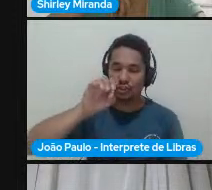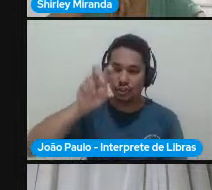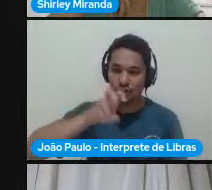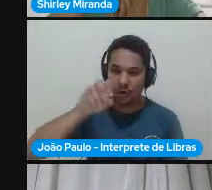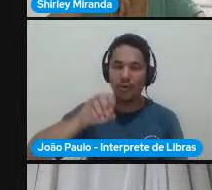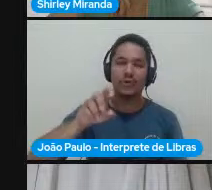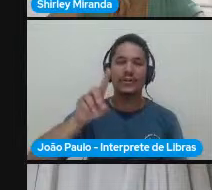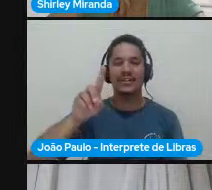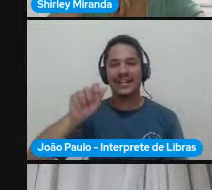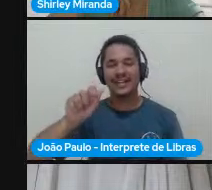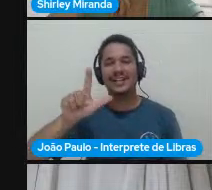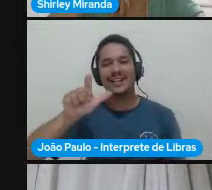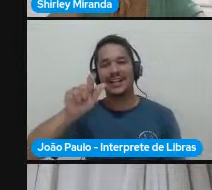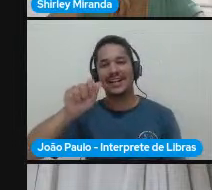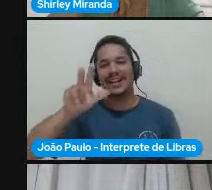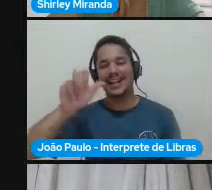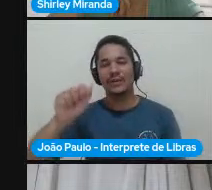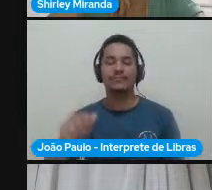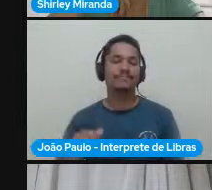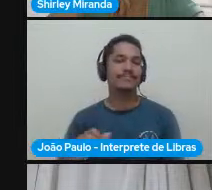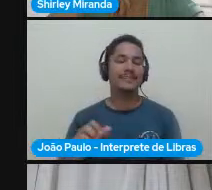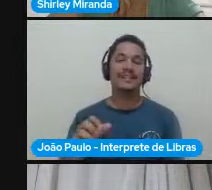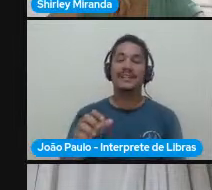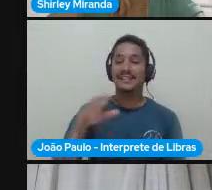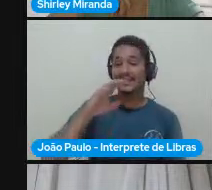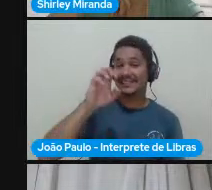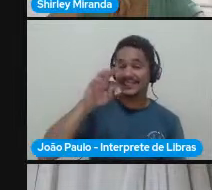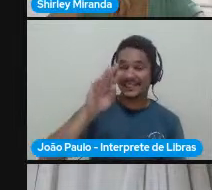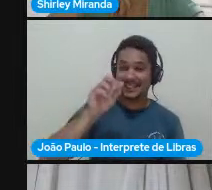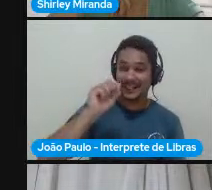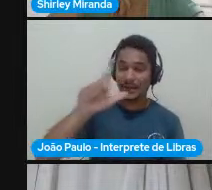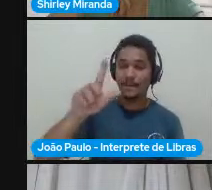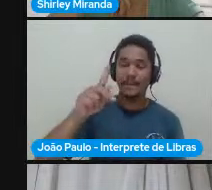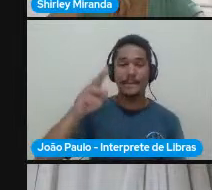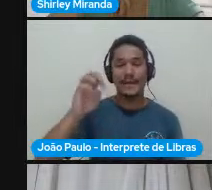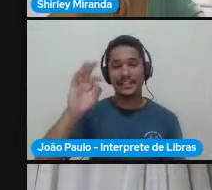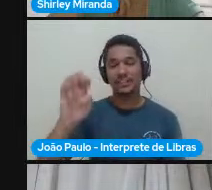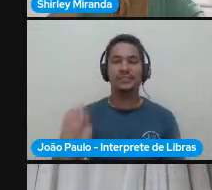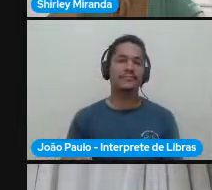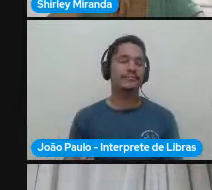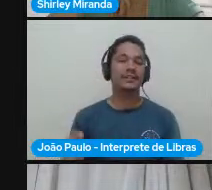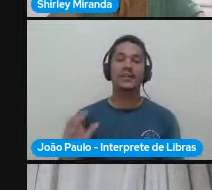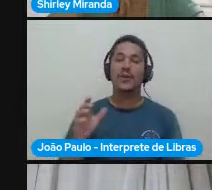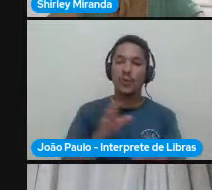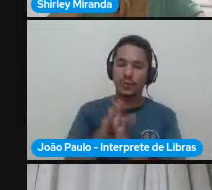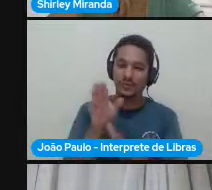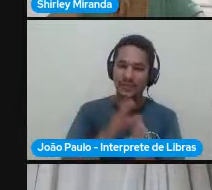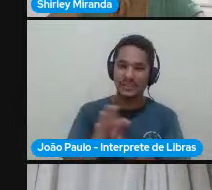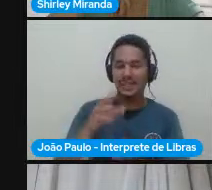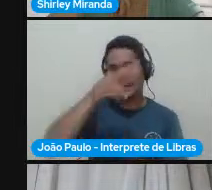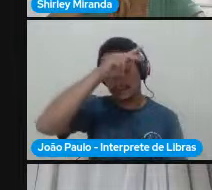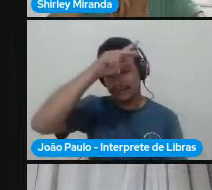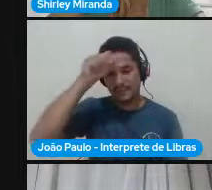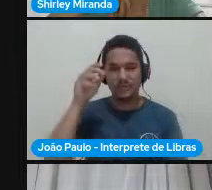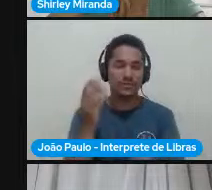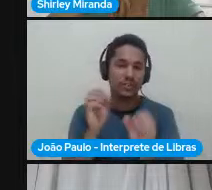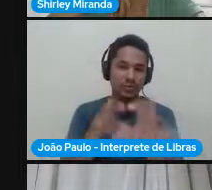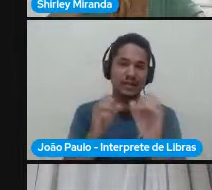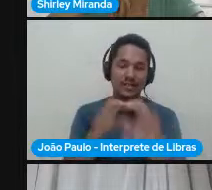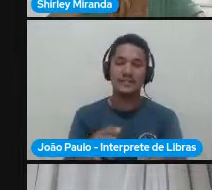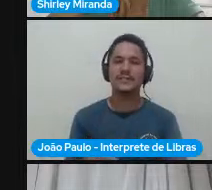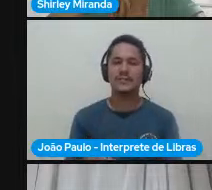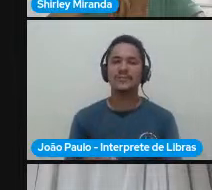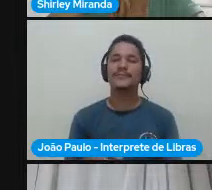Senap, Central Pet, o CRIC, o Conselho Municipal de Educação, o Coletivo Absurdas de Teatro, Cresça